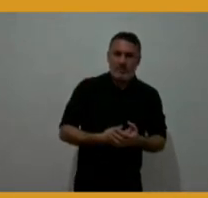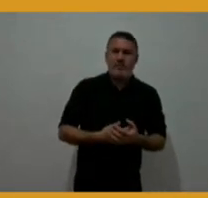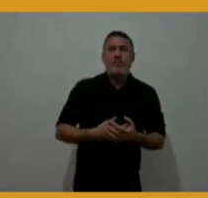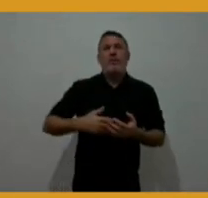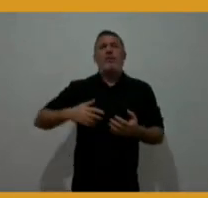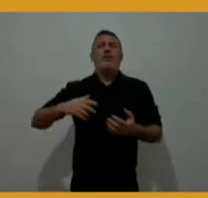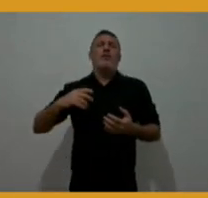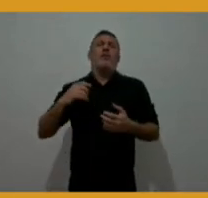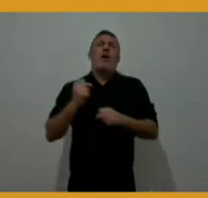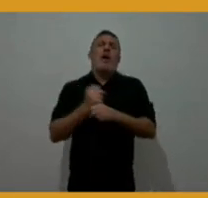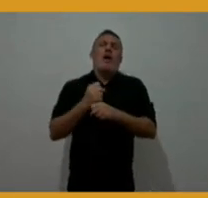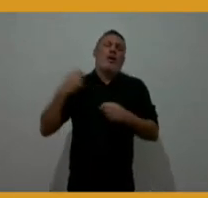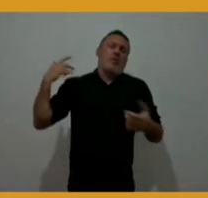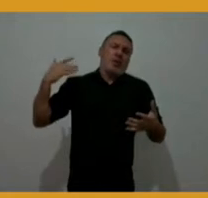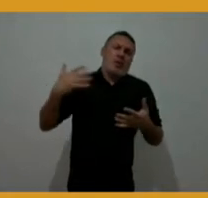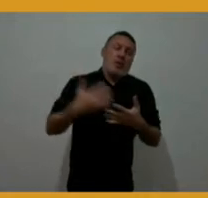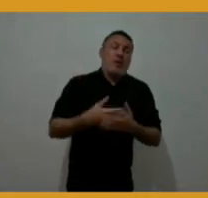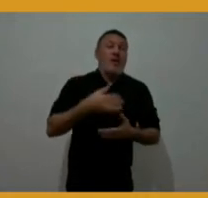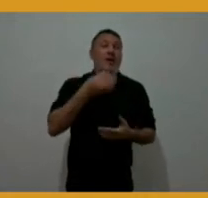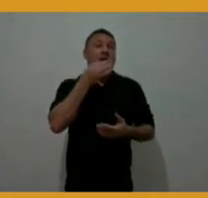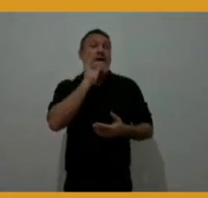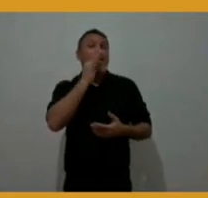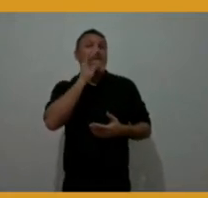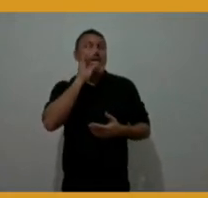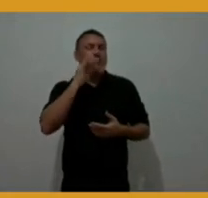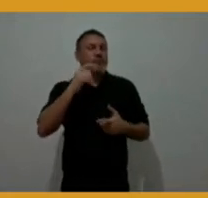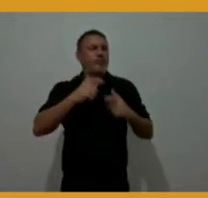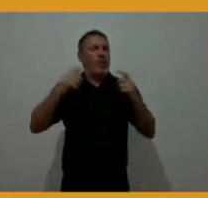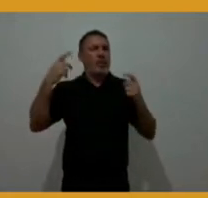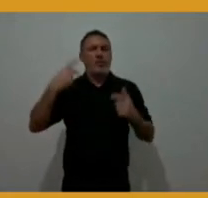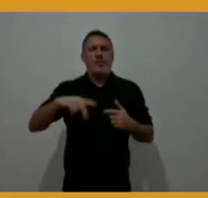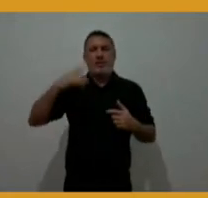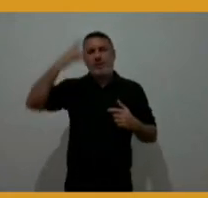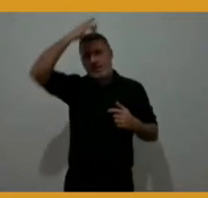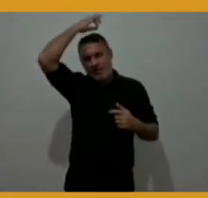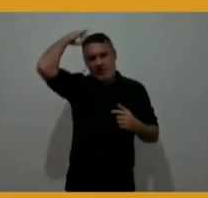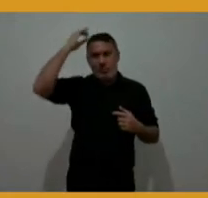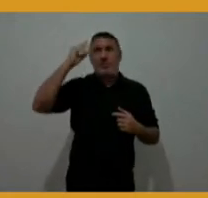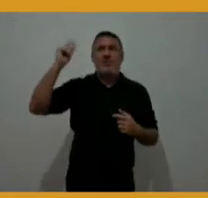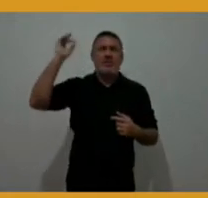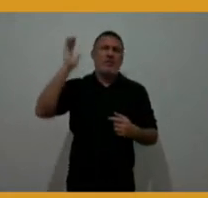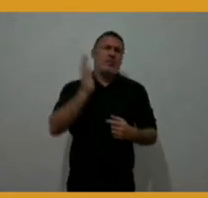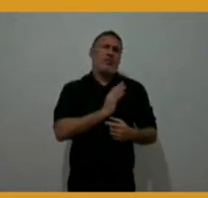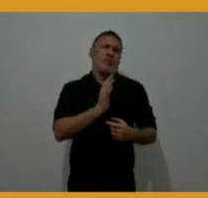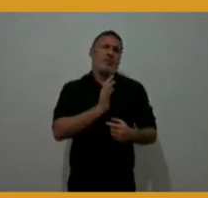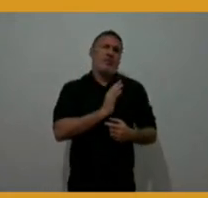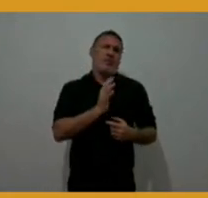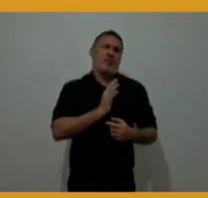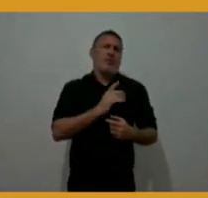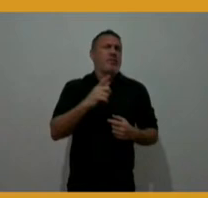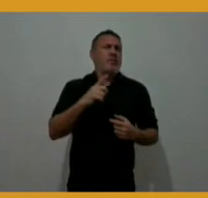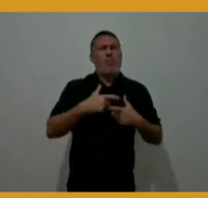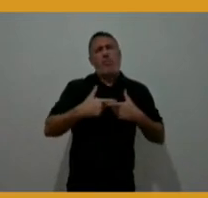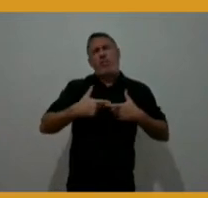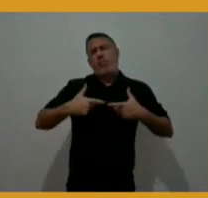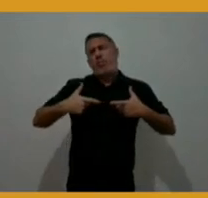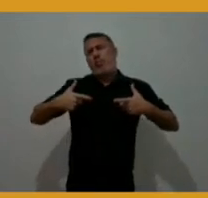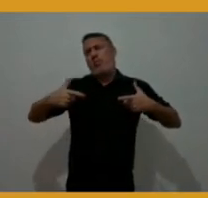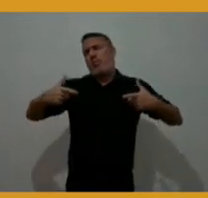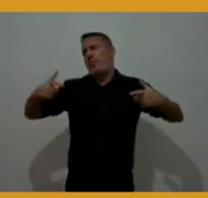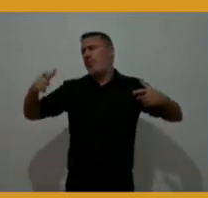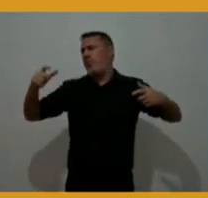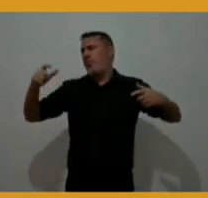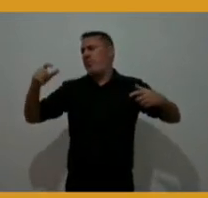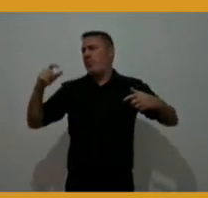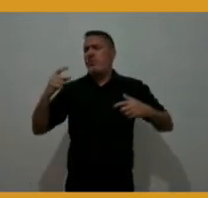Algum tempo depois, o café, a maior riqueza agrícola daqueles tempos, entra de vez em nossas vidas, impulsionando nossa transição do